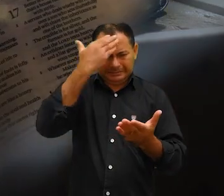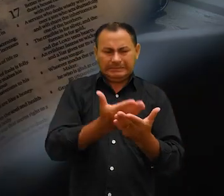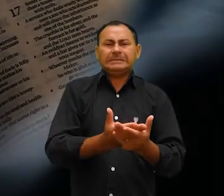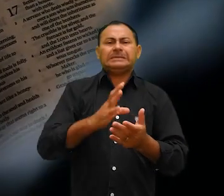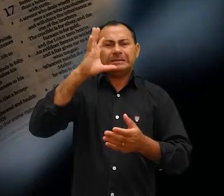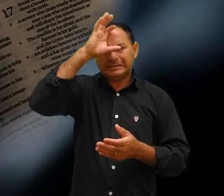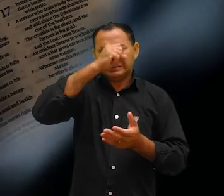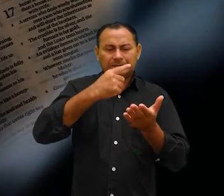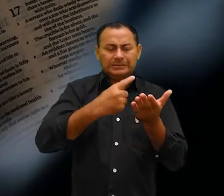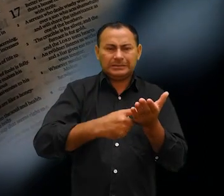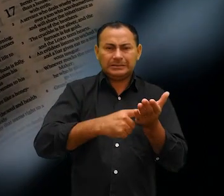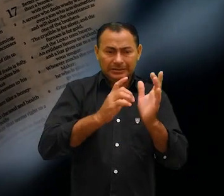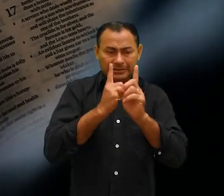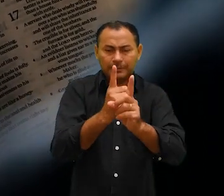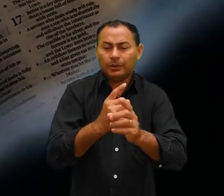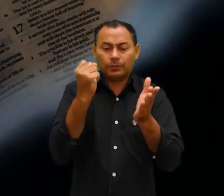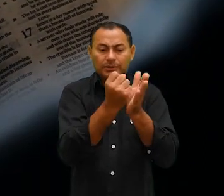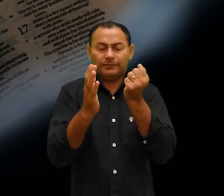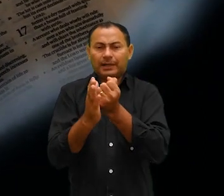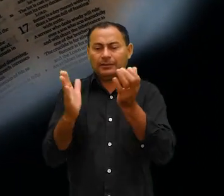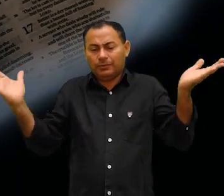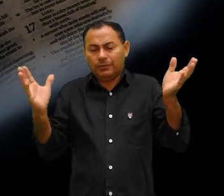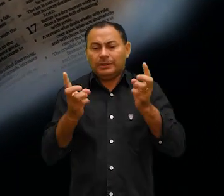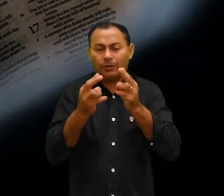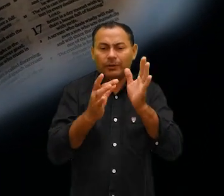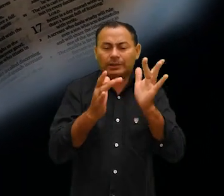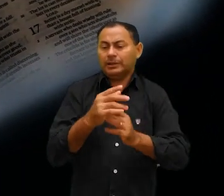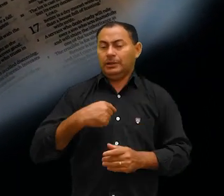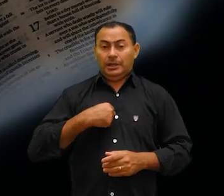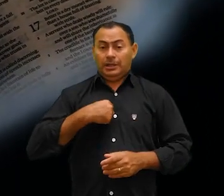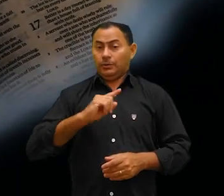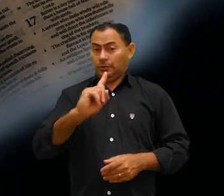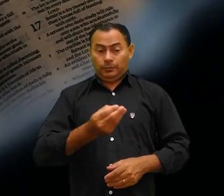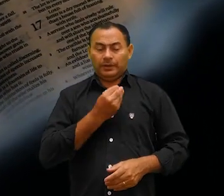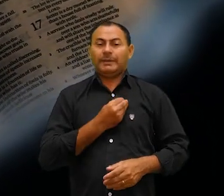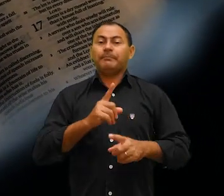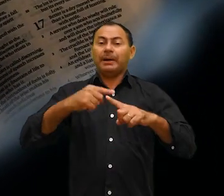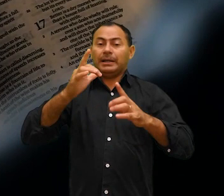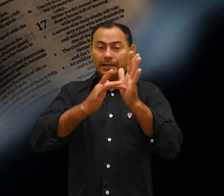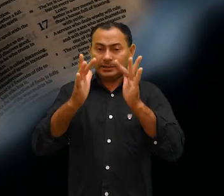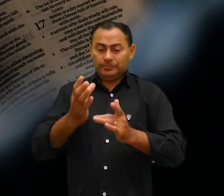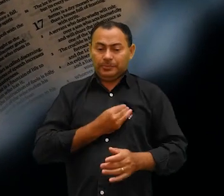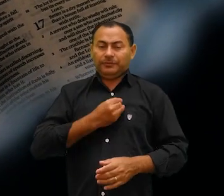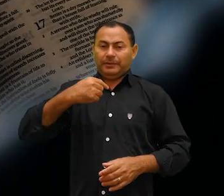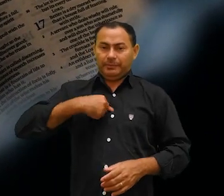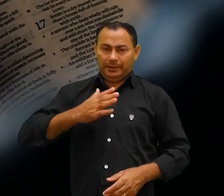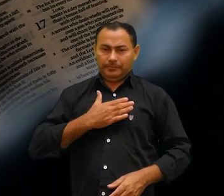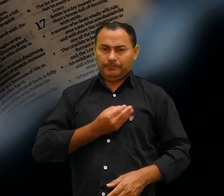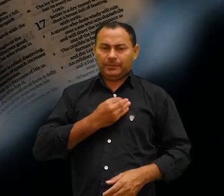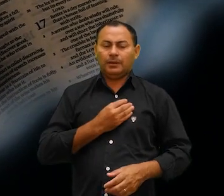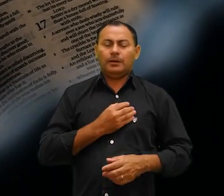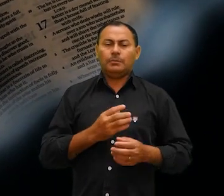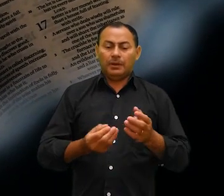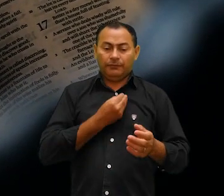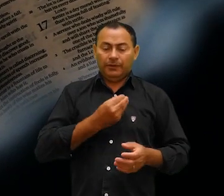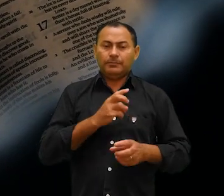disse: "Fui crucificado com Cristo, assim já não sou eu quem vive, mas Cristo vive em mim. A vida que agora vivo no